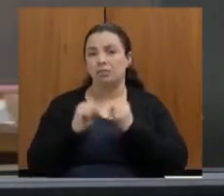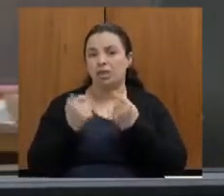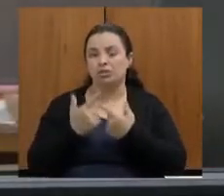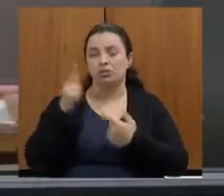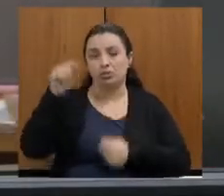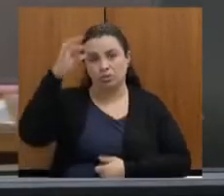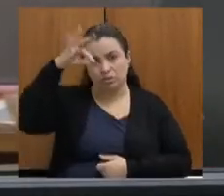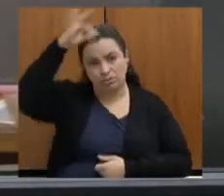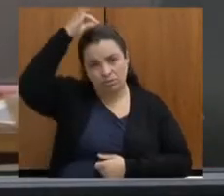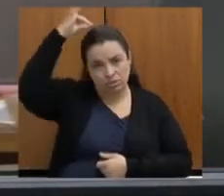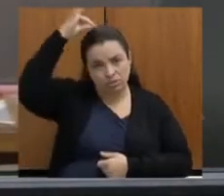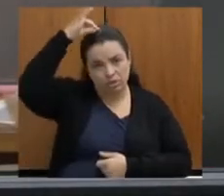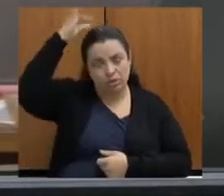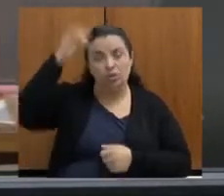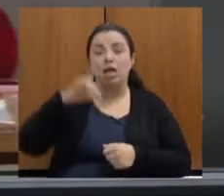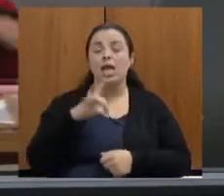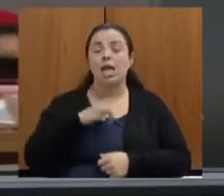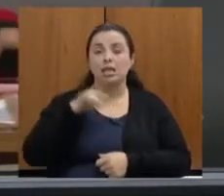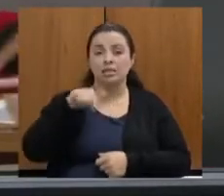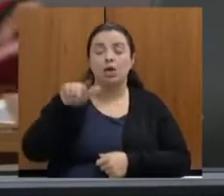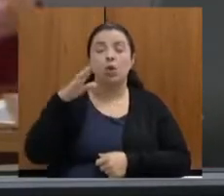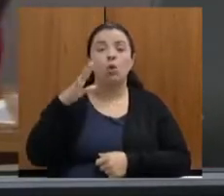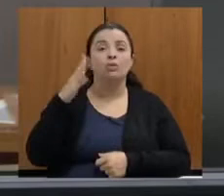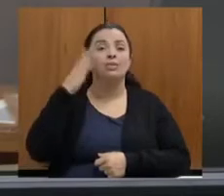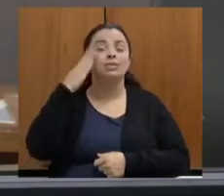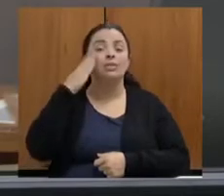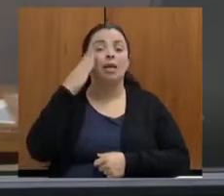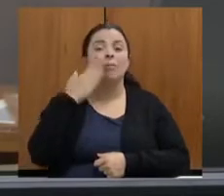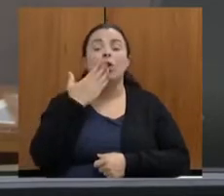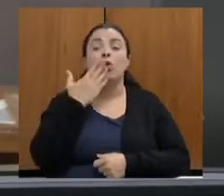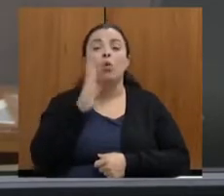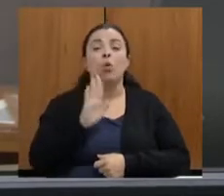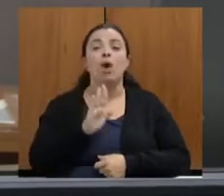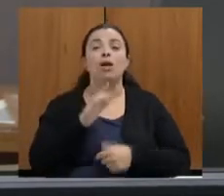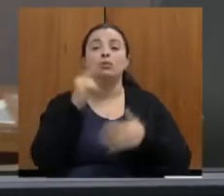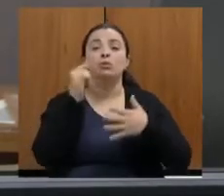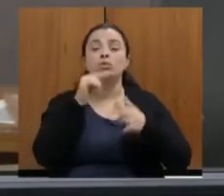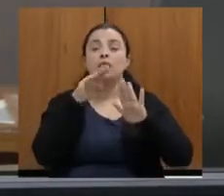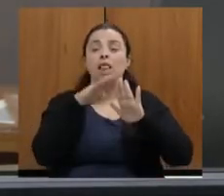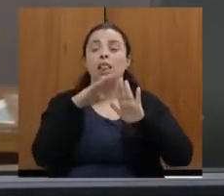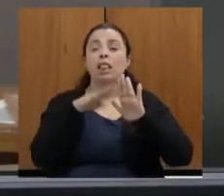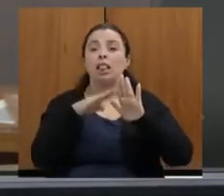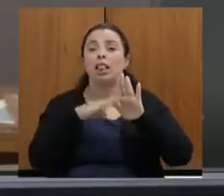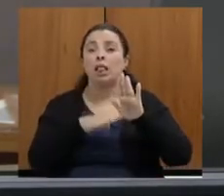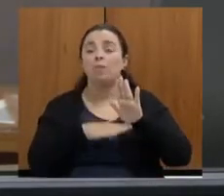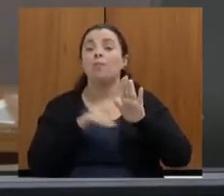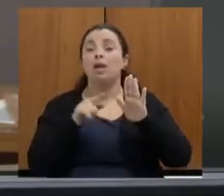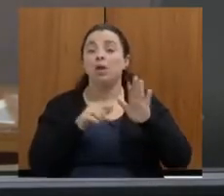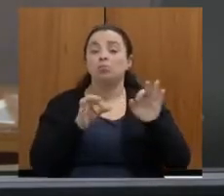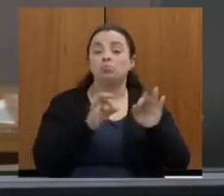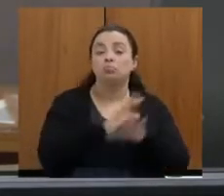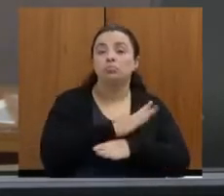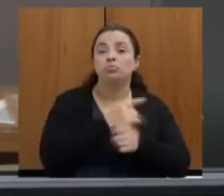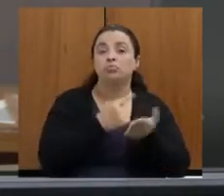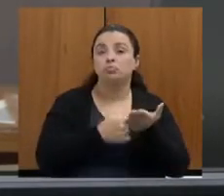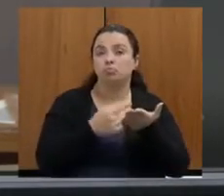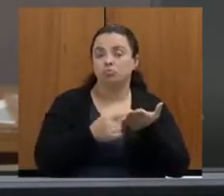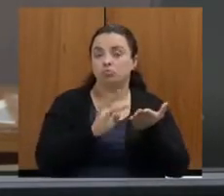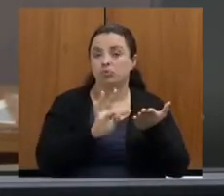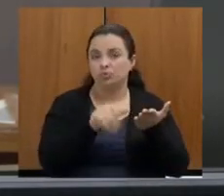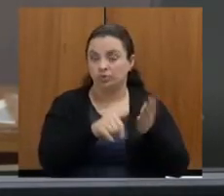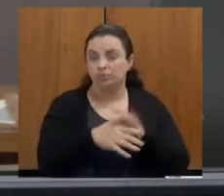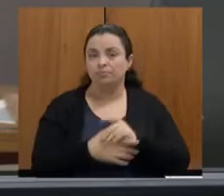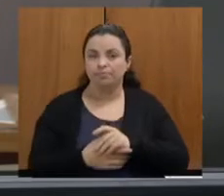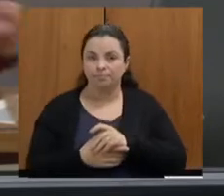tem o conhecimento dos termos que estão sendo alinhavadas para o fechamento final e B